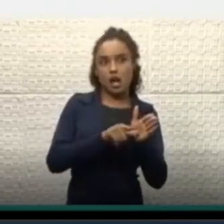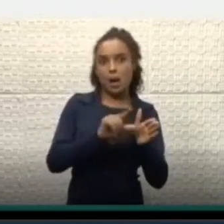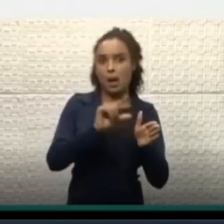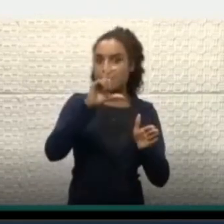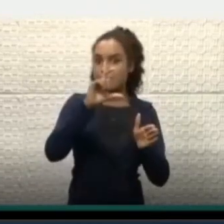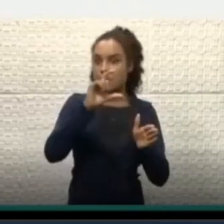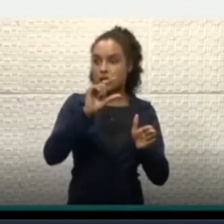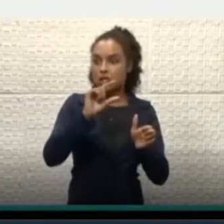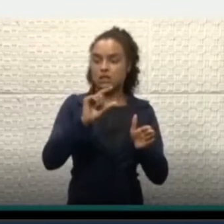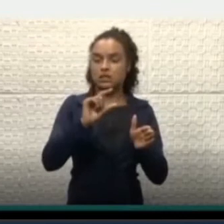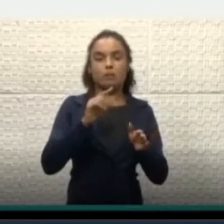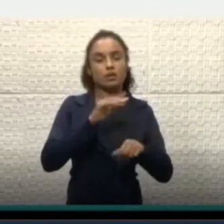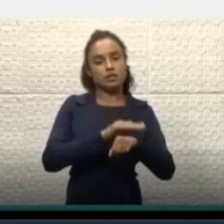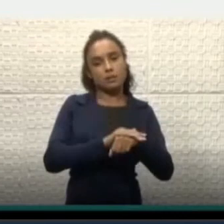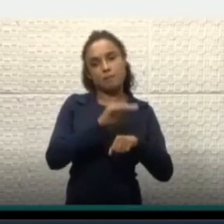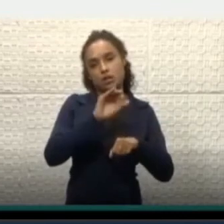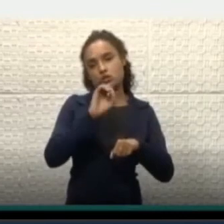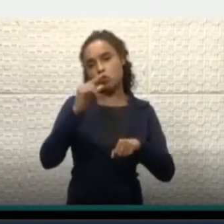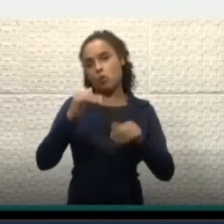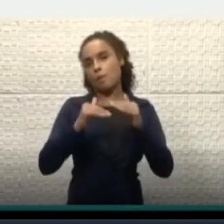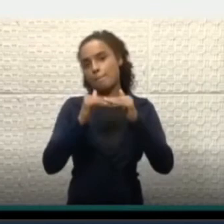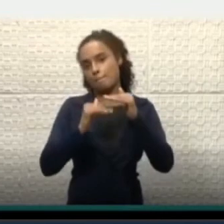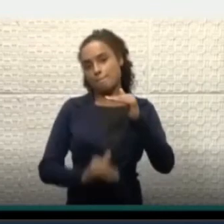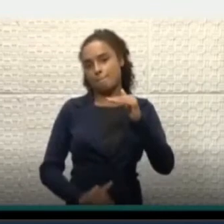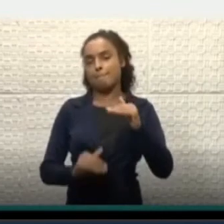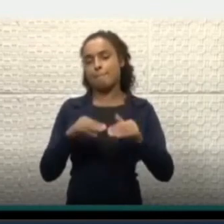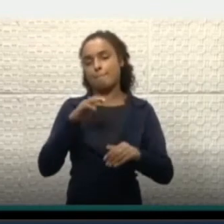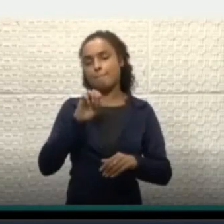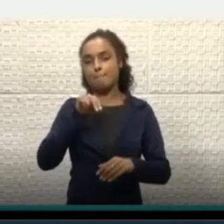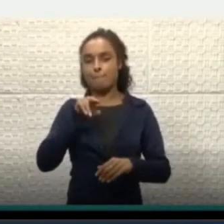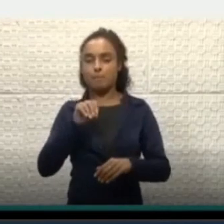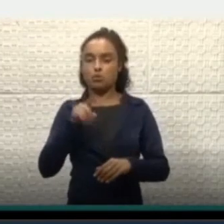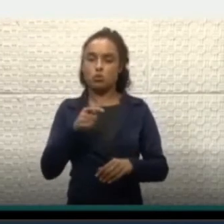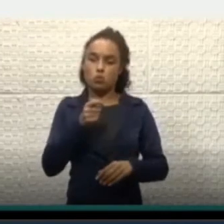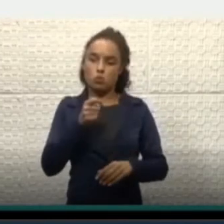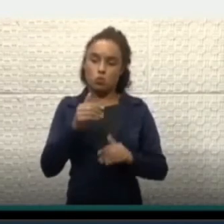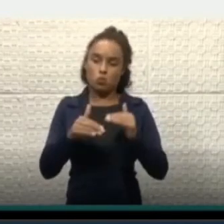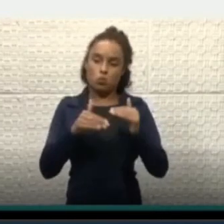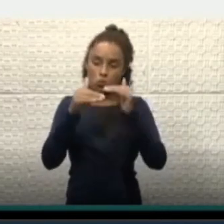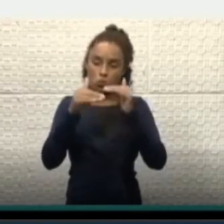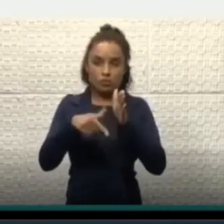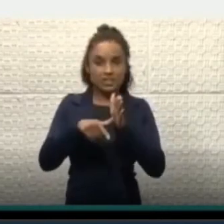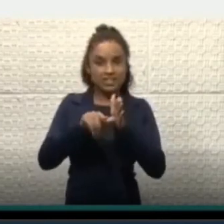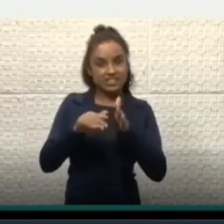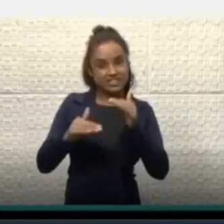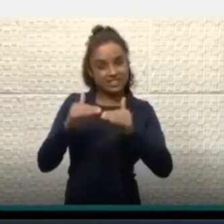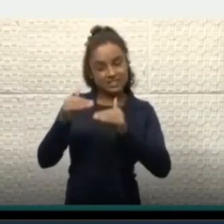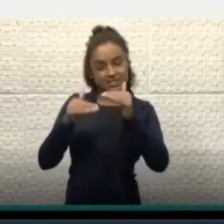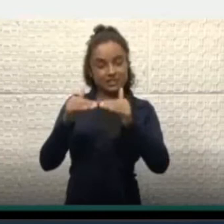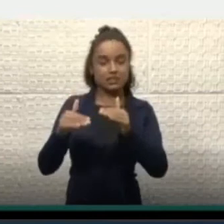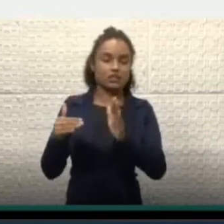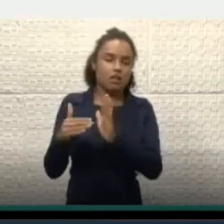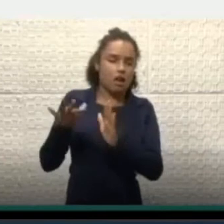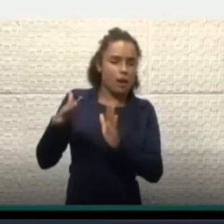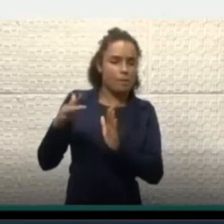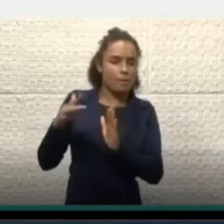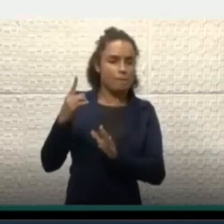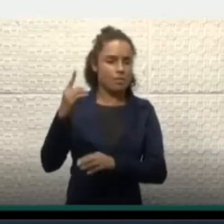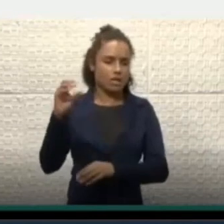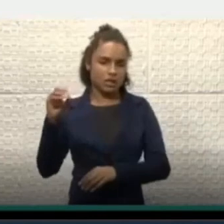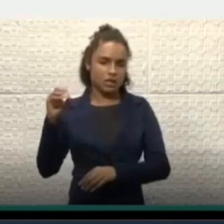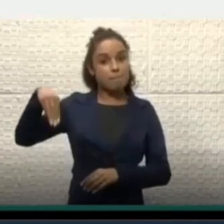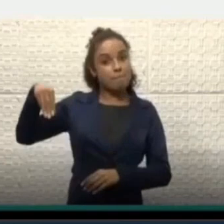para fazer essa diluição, de 10 a 20 minutos. Não tem problema se passar um pouco ou se pegar um pouquinho antes, mas deixe pelo menos aí, tente deixar em torno